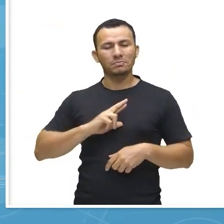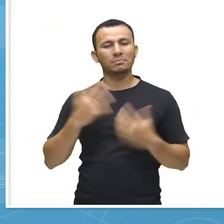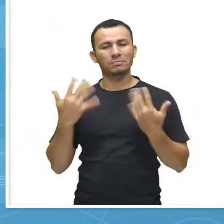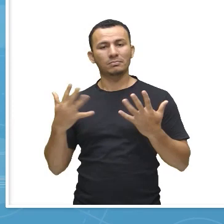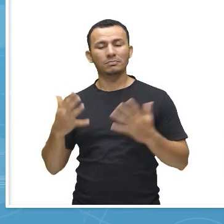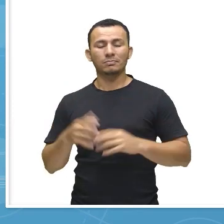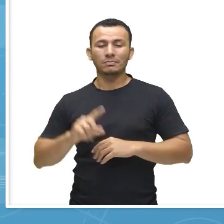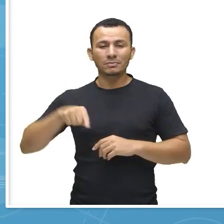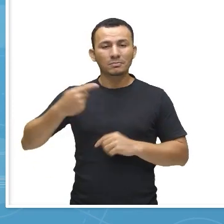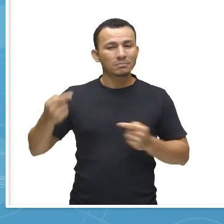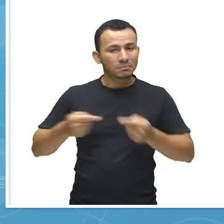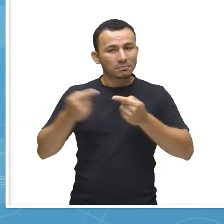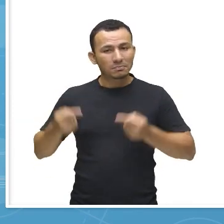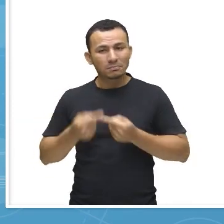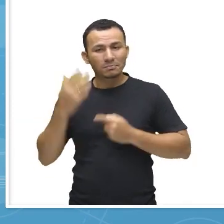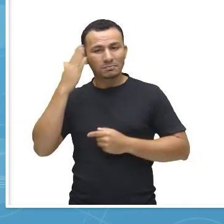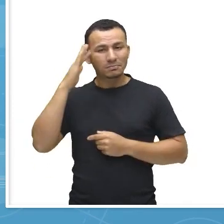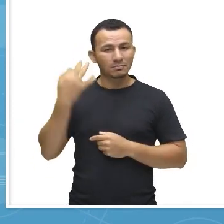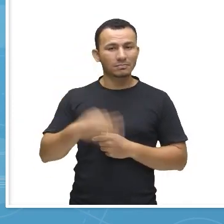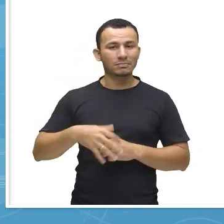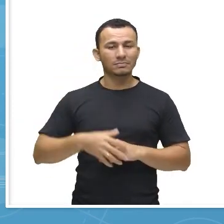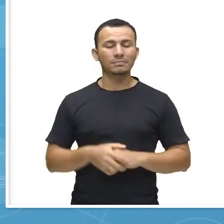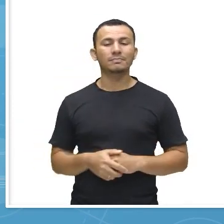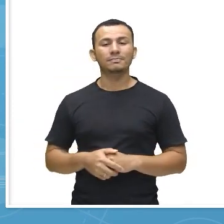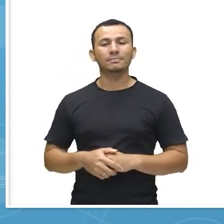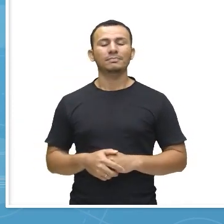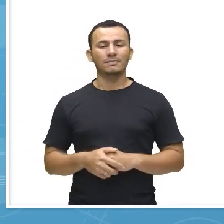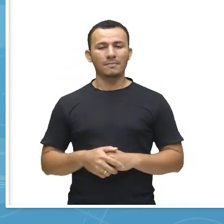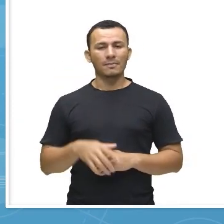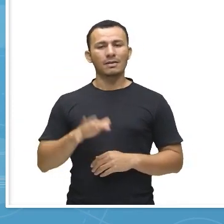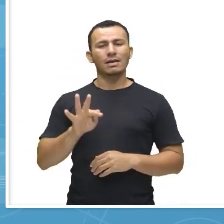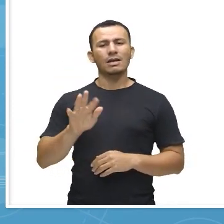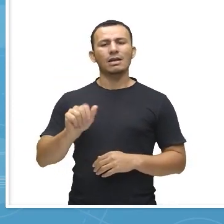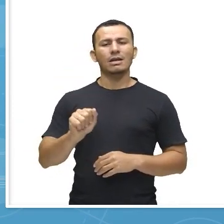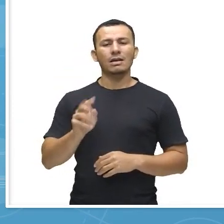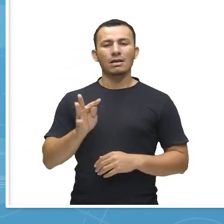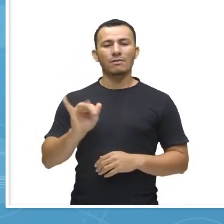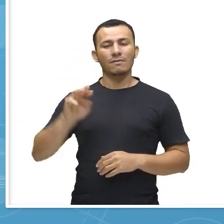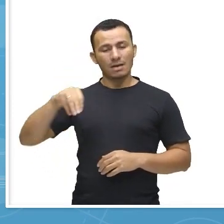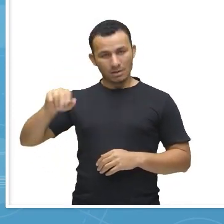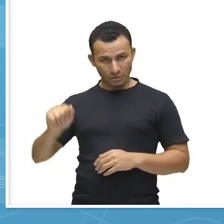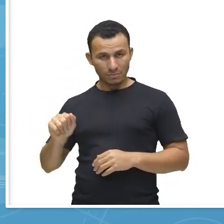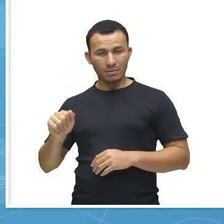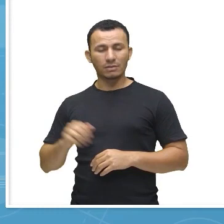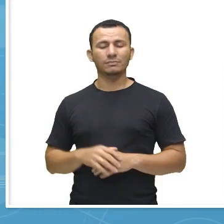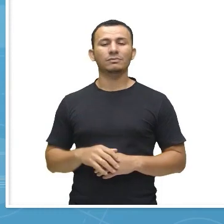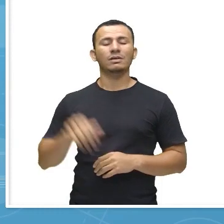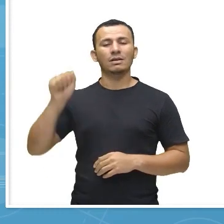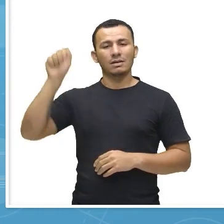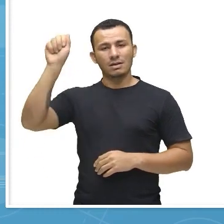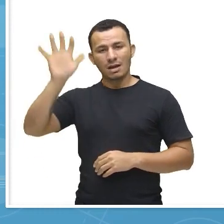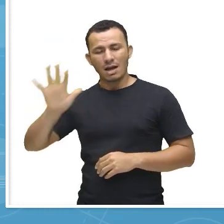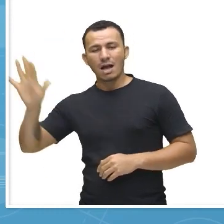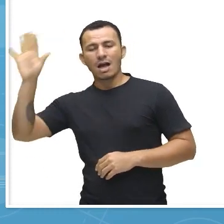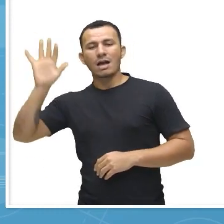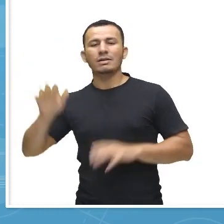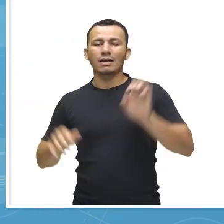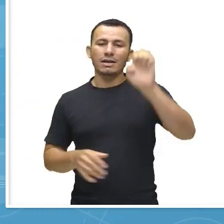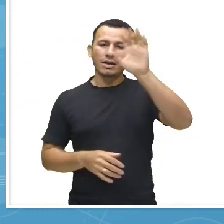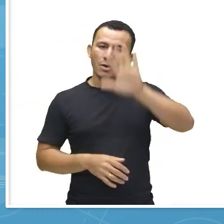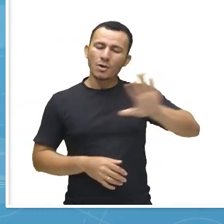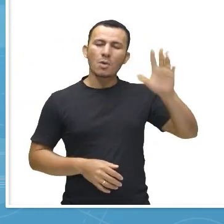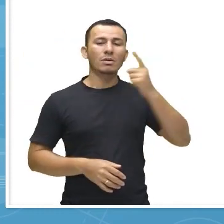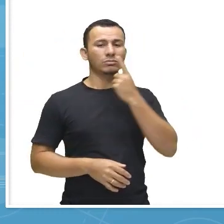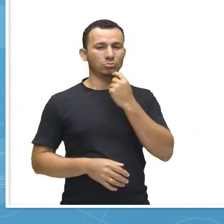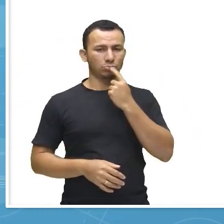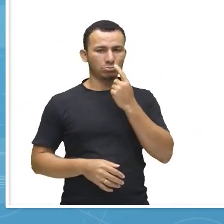tudo certinho. E aí a gente volta a participação, olha lá, a Fátima voltou, colocando a Ásia, a Europa de vermelho.